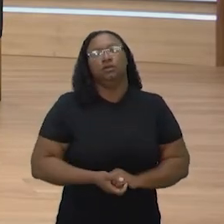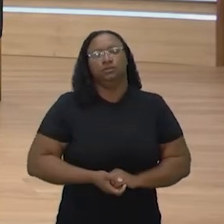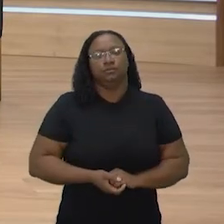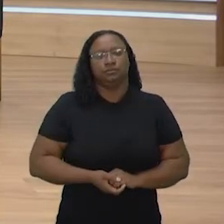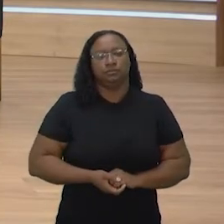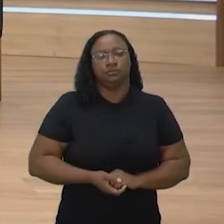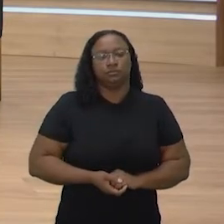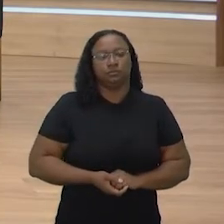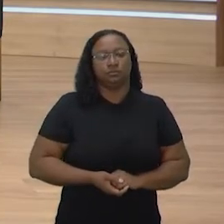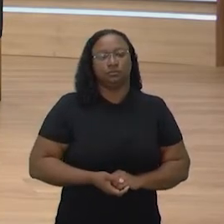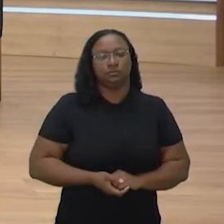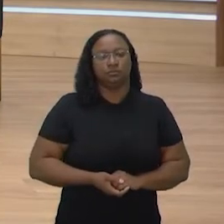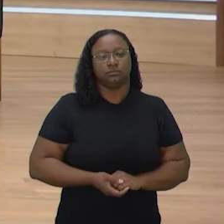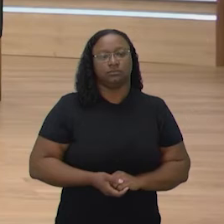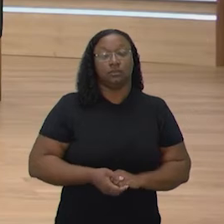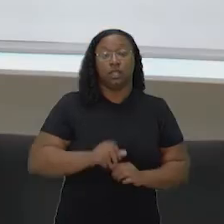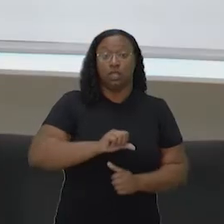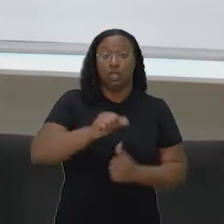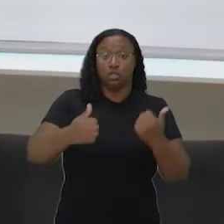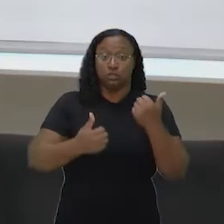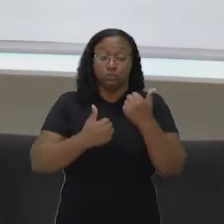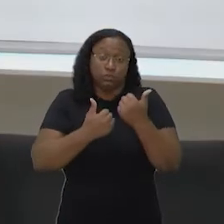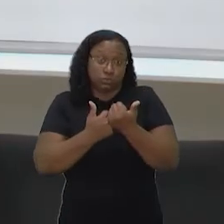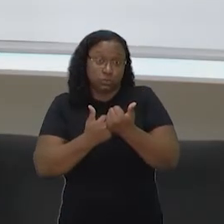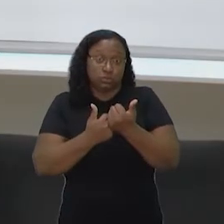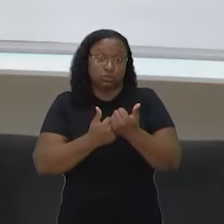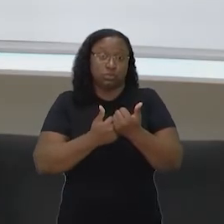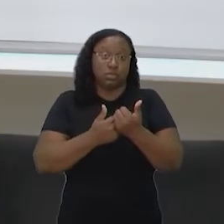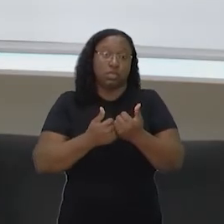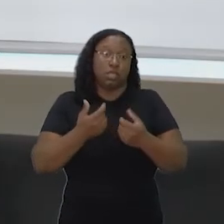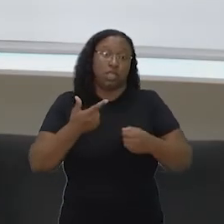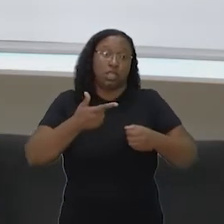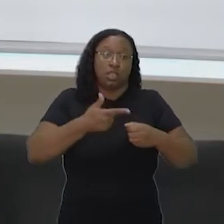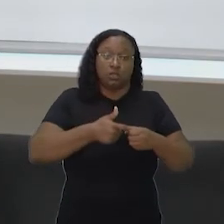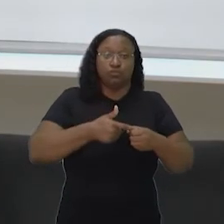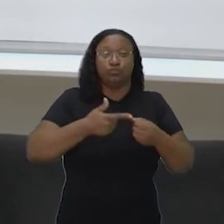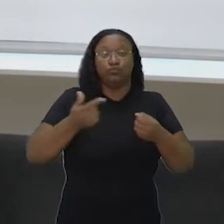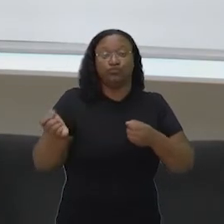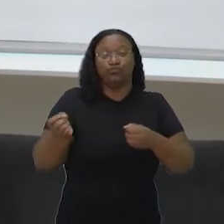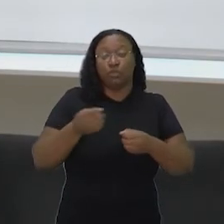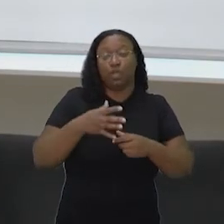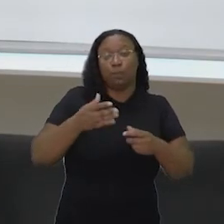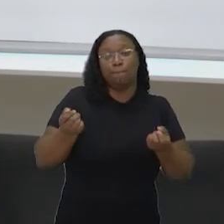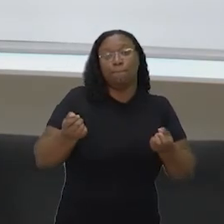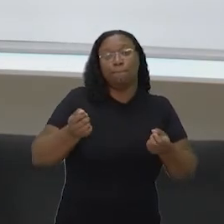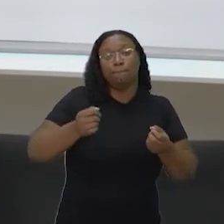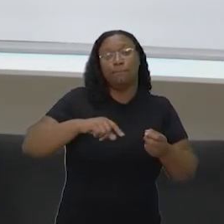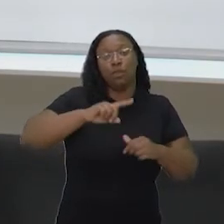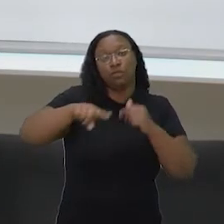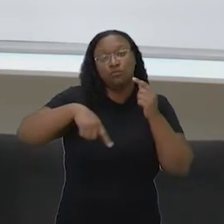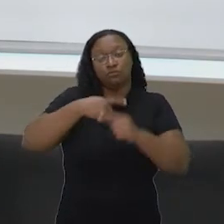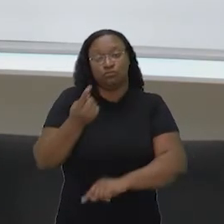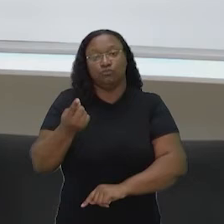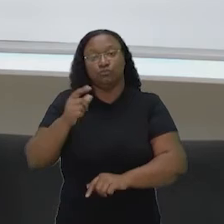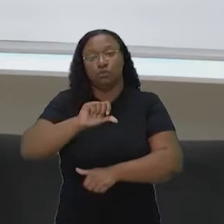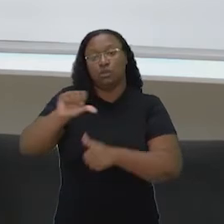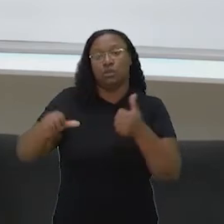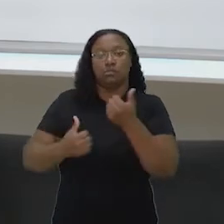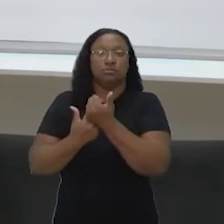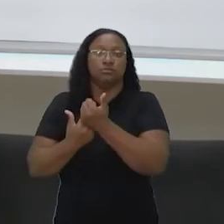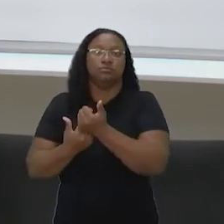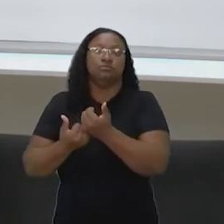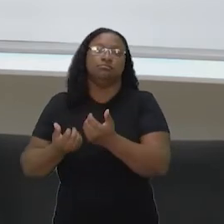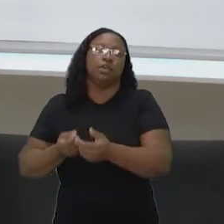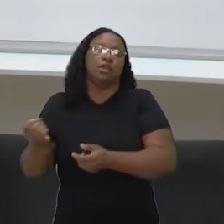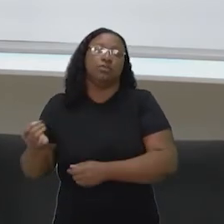a ideia sempre é substituir combustíveis fósseis por combustíveis renováveis. E essa empresa na Holanda, ela está substituindo a queima do gás